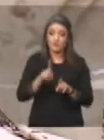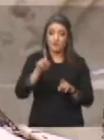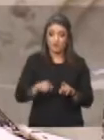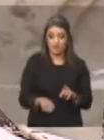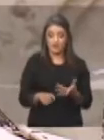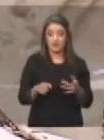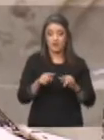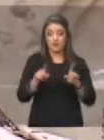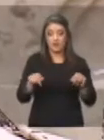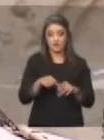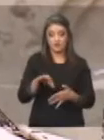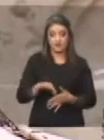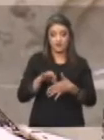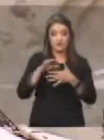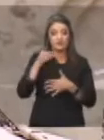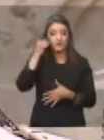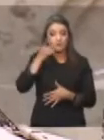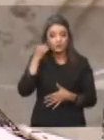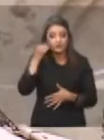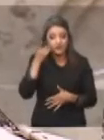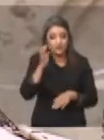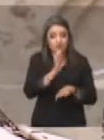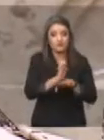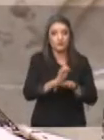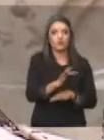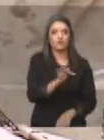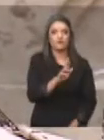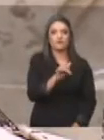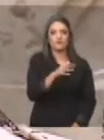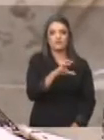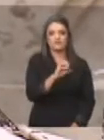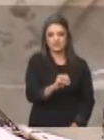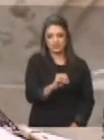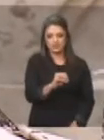gabinete do deputado estadual Francisco de Souza, na